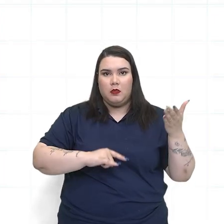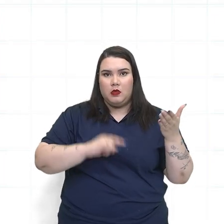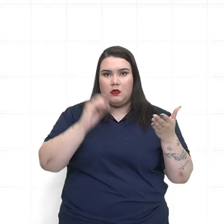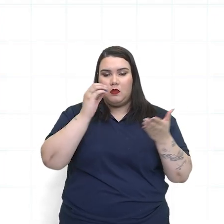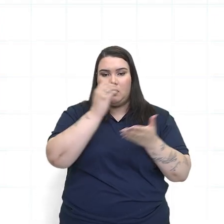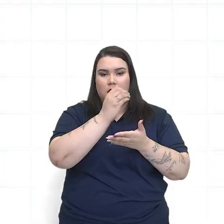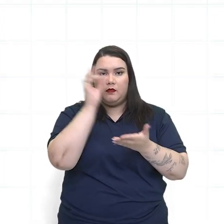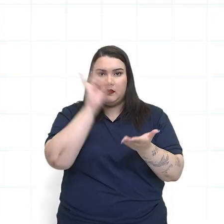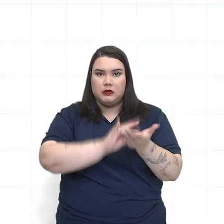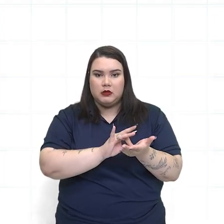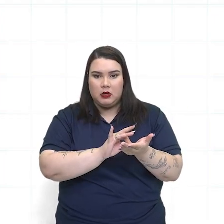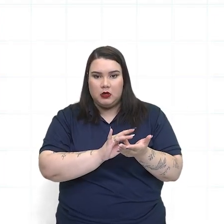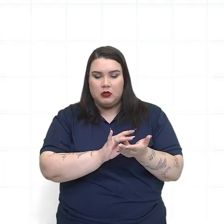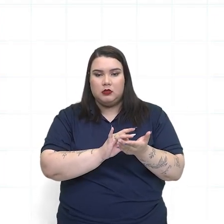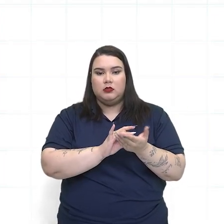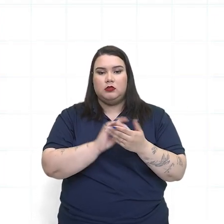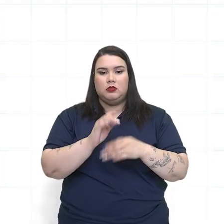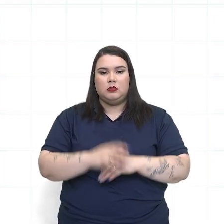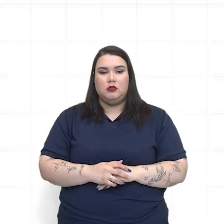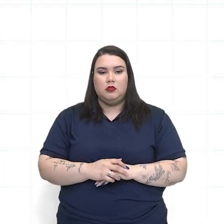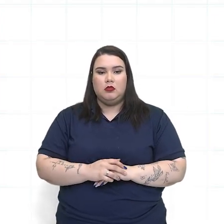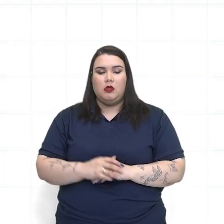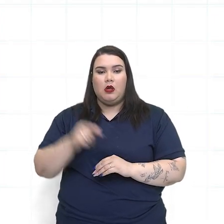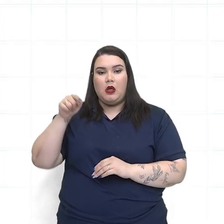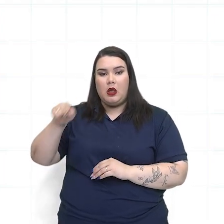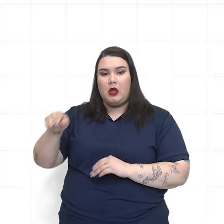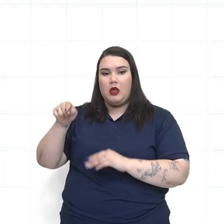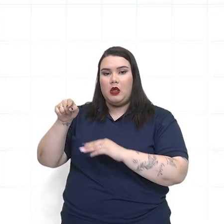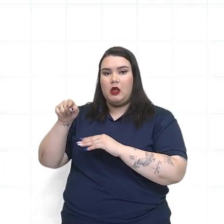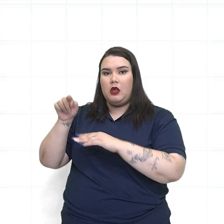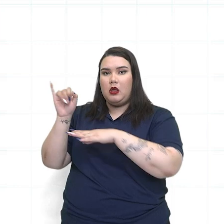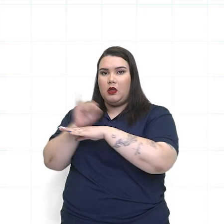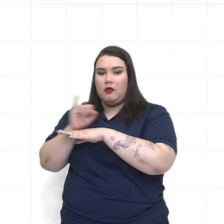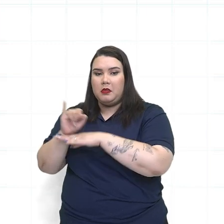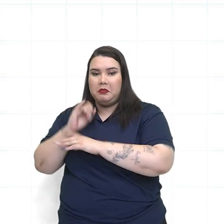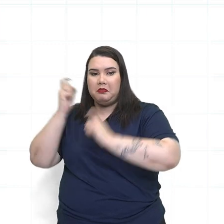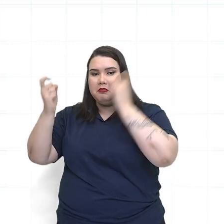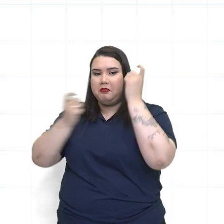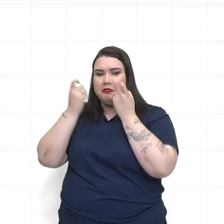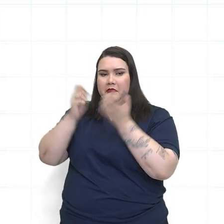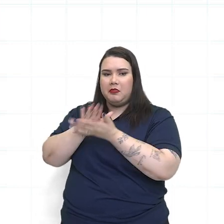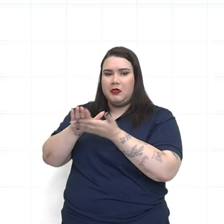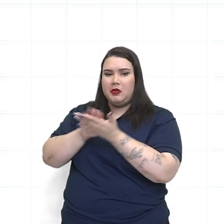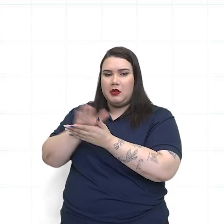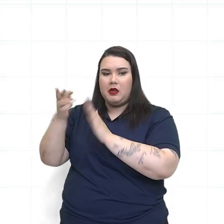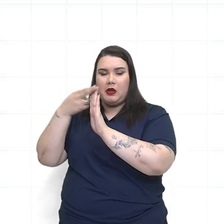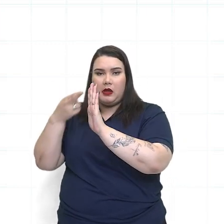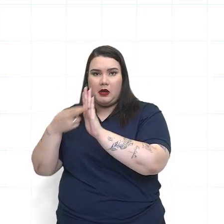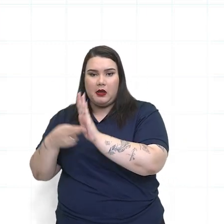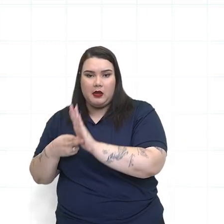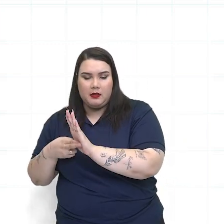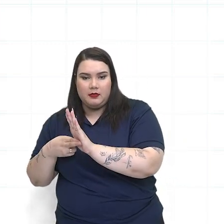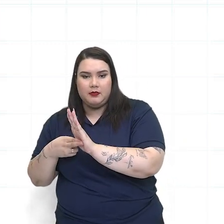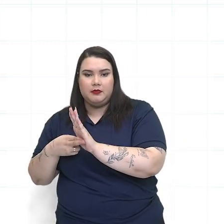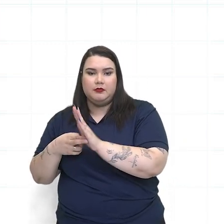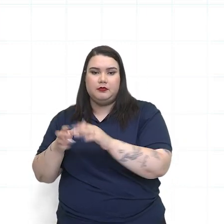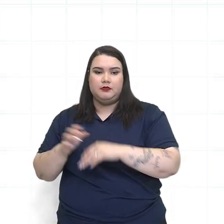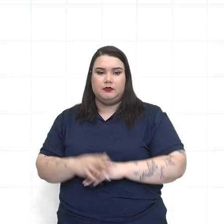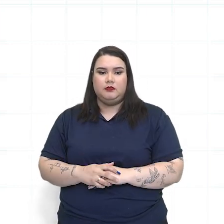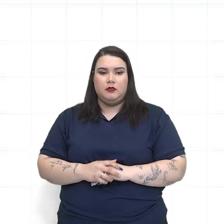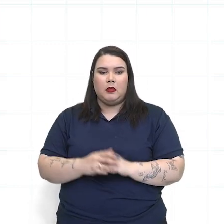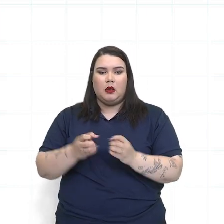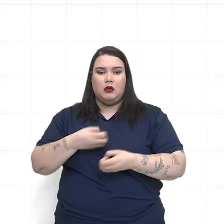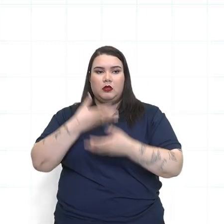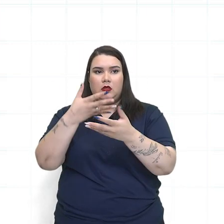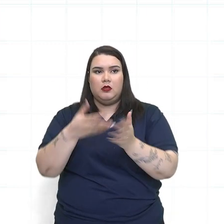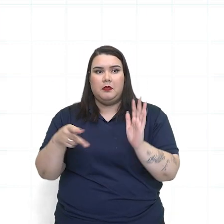oficiais, sem preocupação com as regras rígidas da gramática normativa,